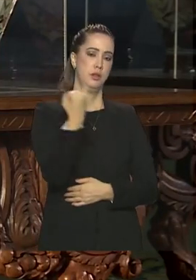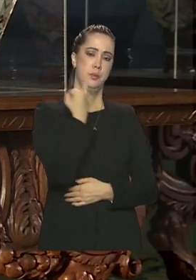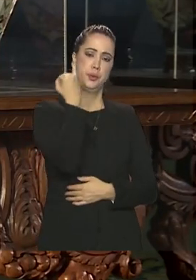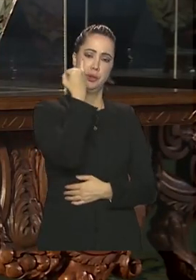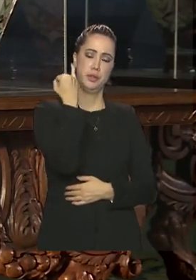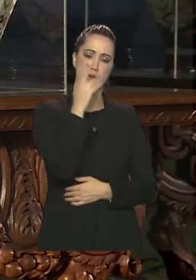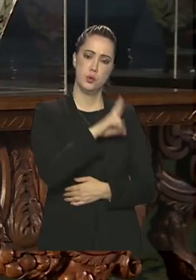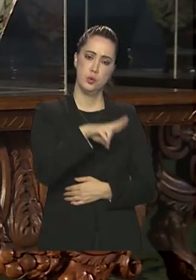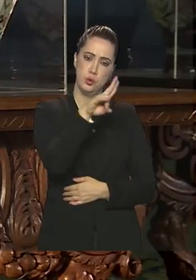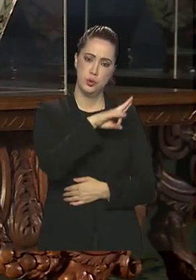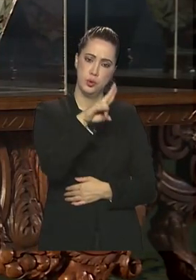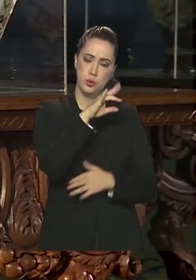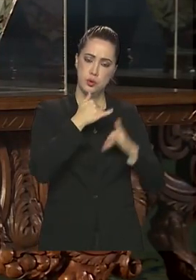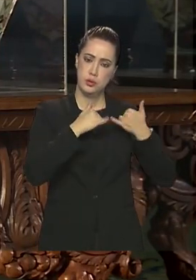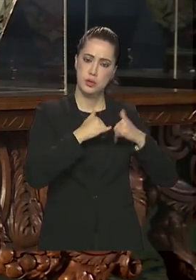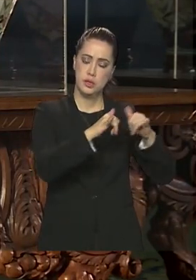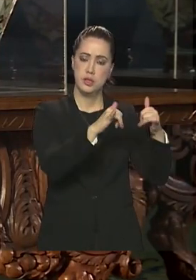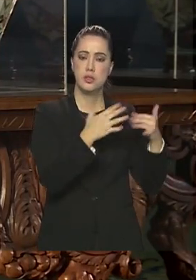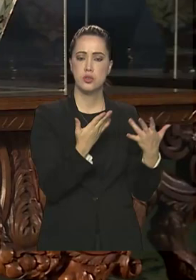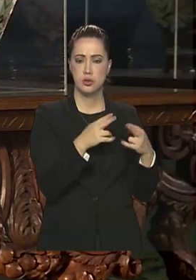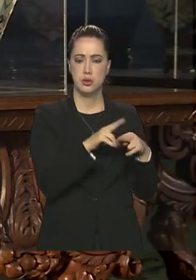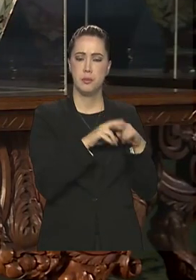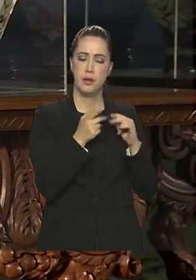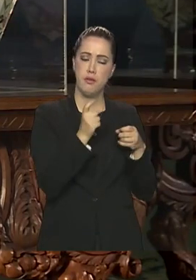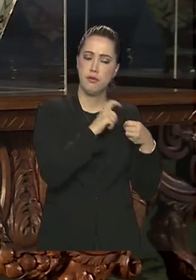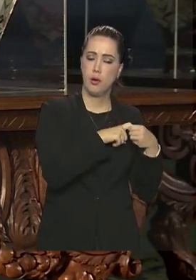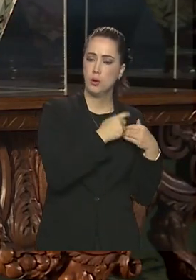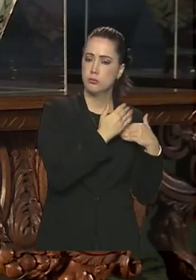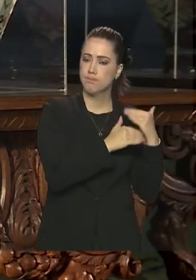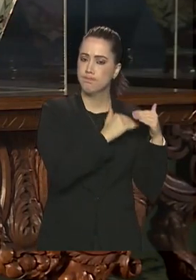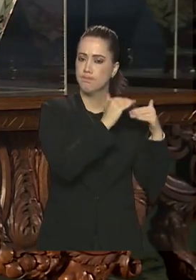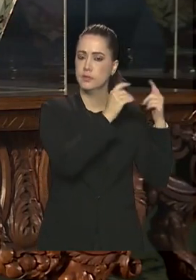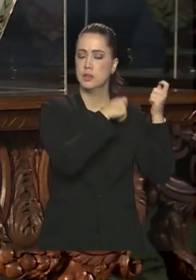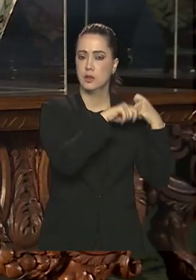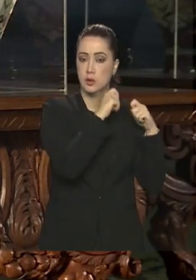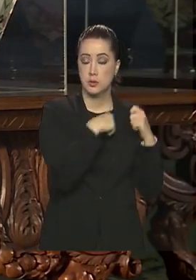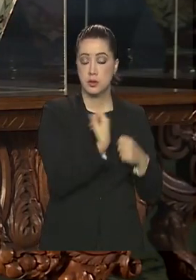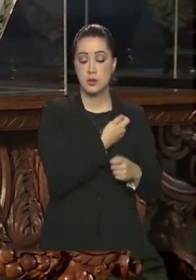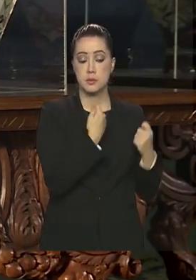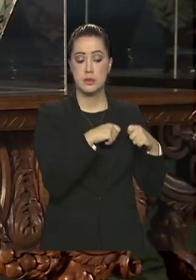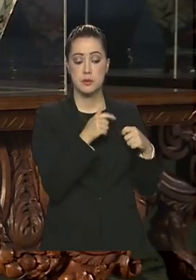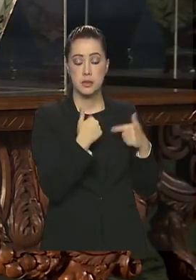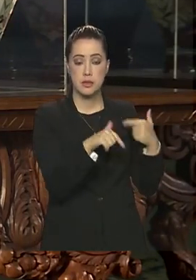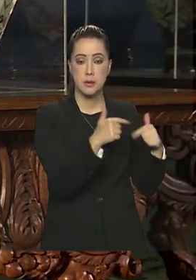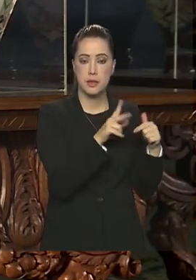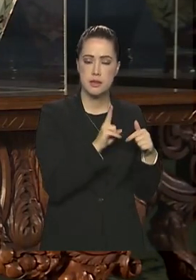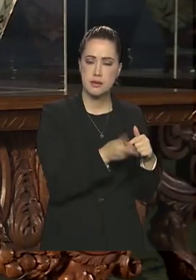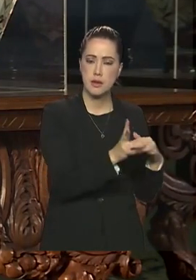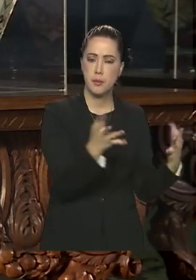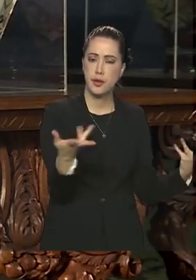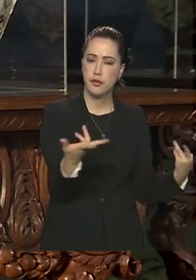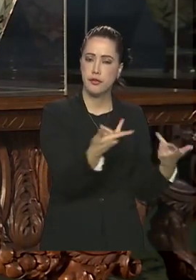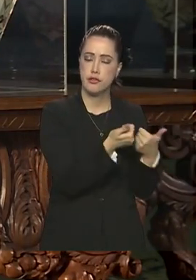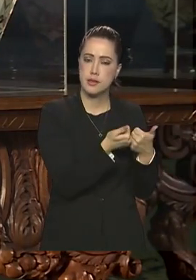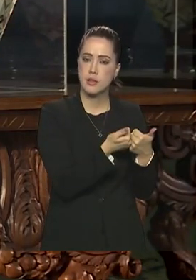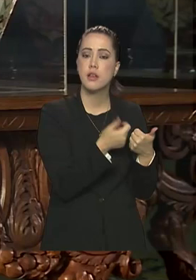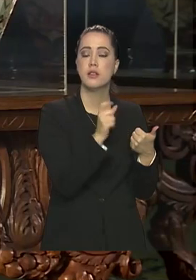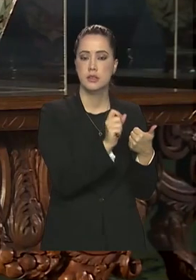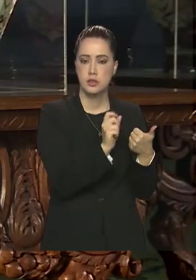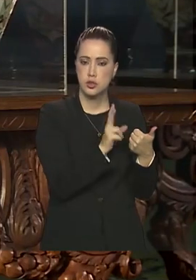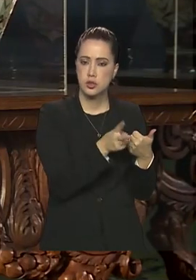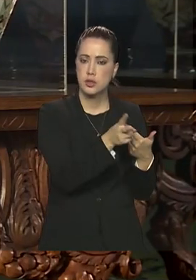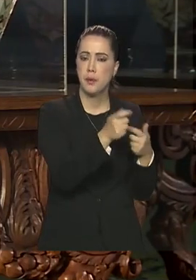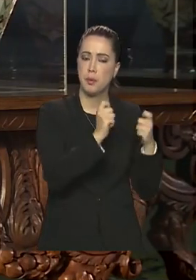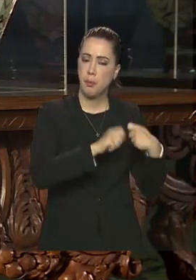energia elétrica para a retomada da atividade econômica. Nós temos que trabalhar para ter um setor cada vez mais eficiente, mais competitivo e